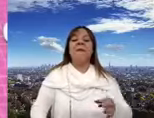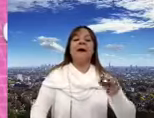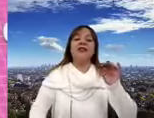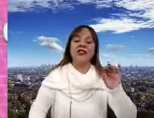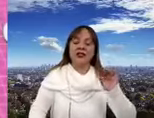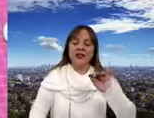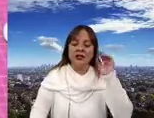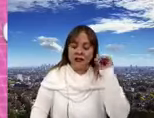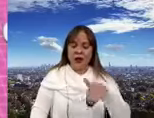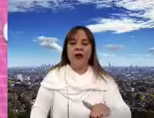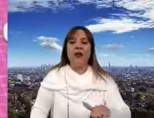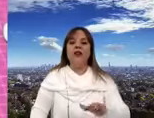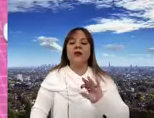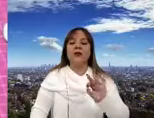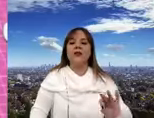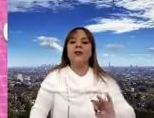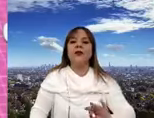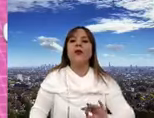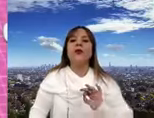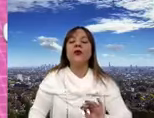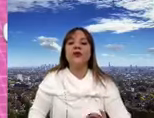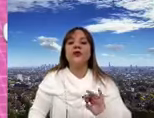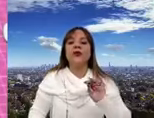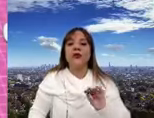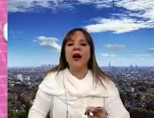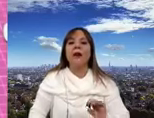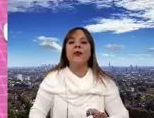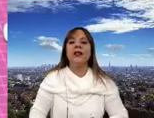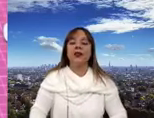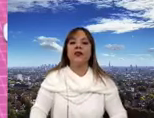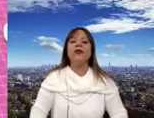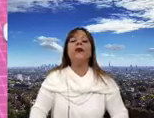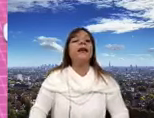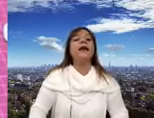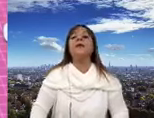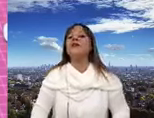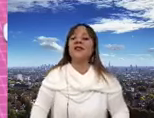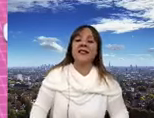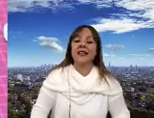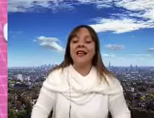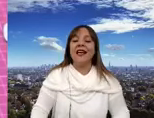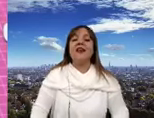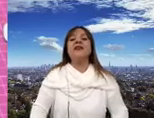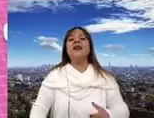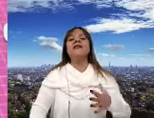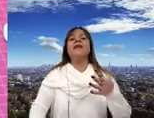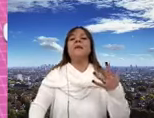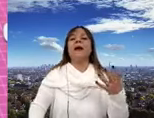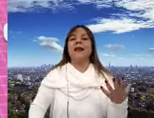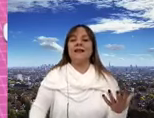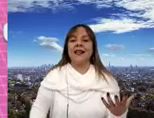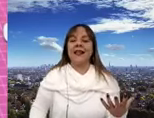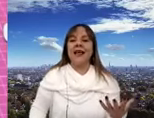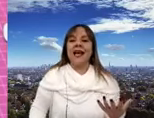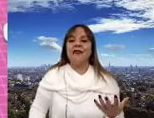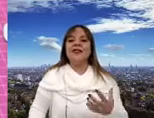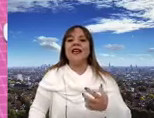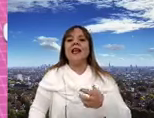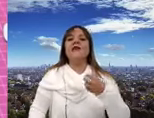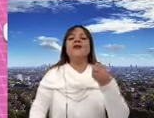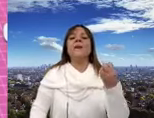hoje, então de agora, já começou então o concurso cultural Amor em Nós. O que que é para você fazer? Faça uma peça aí, você e o